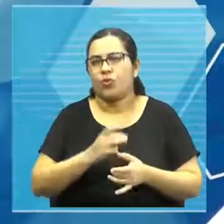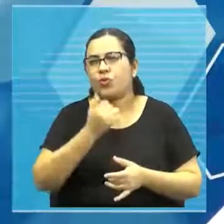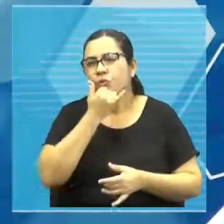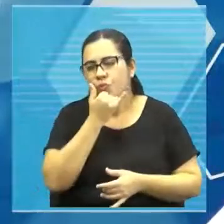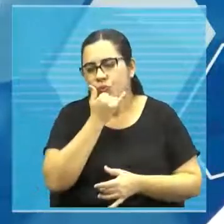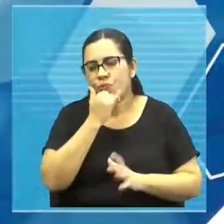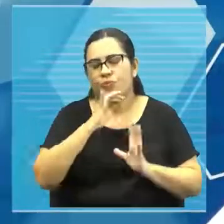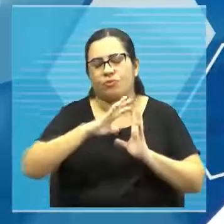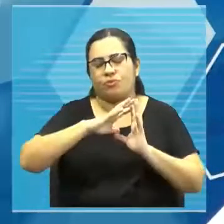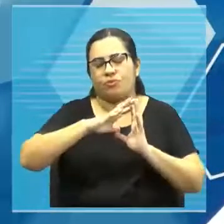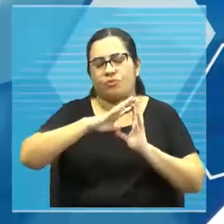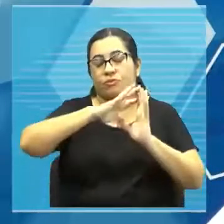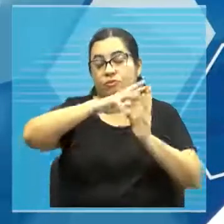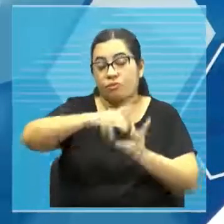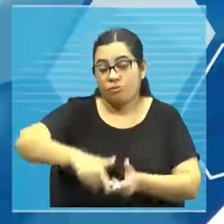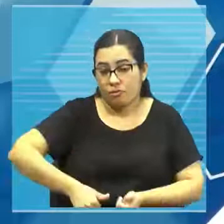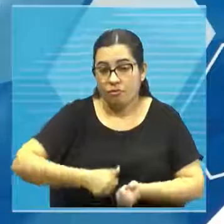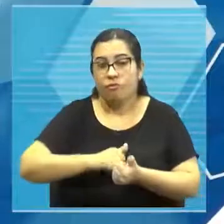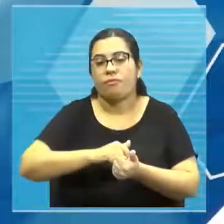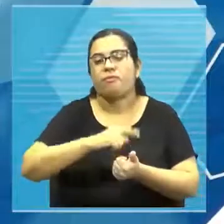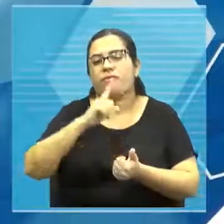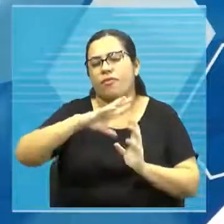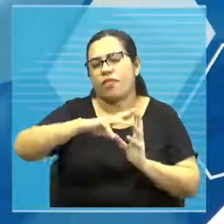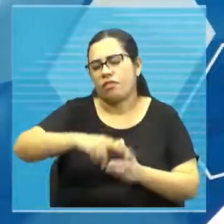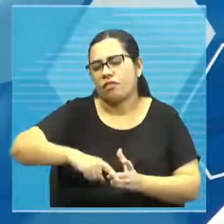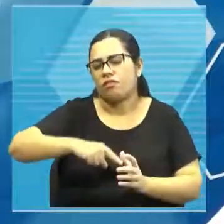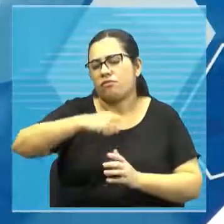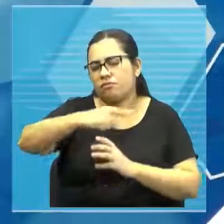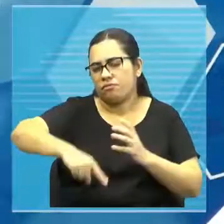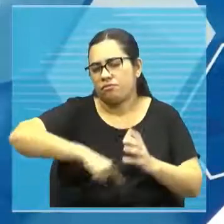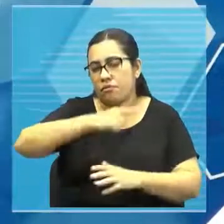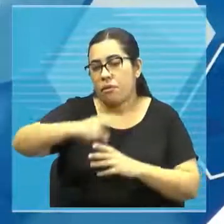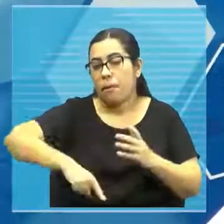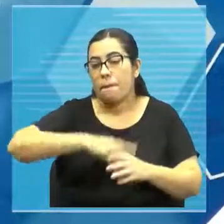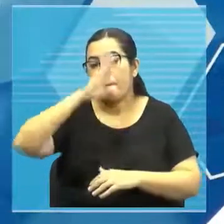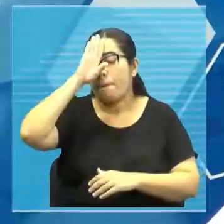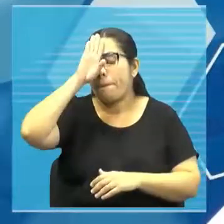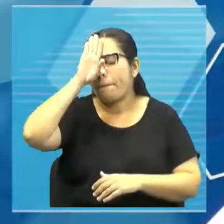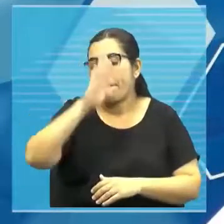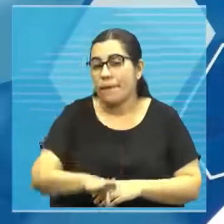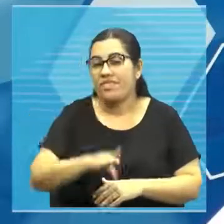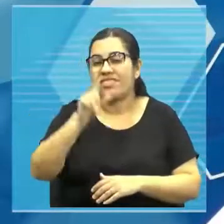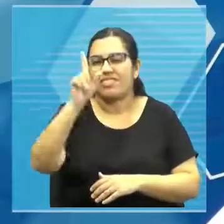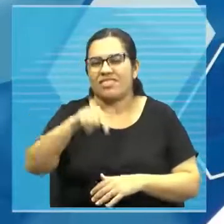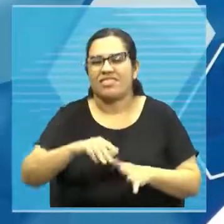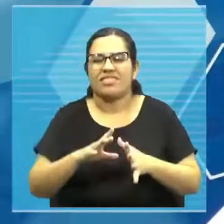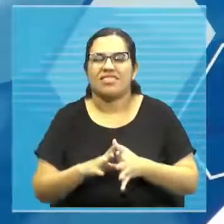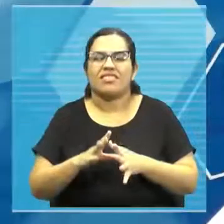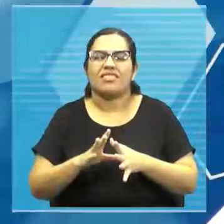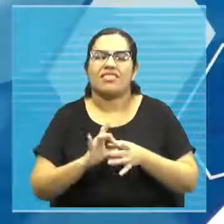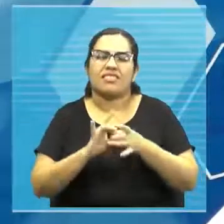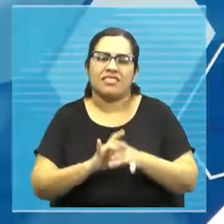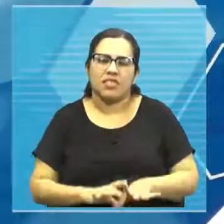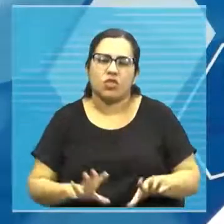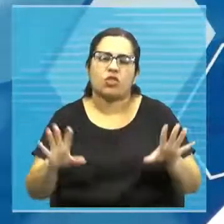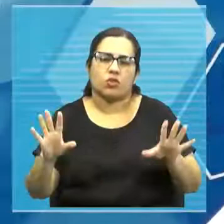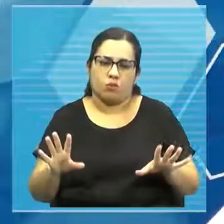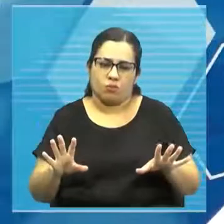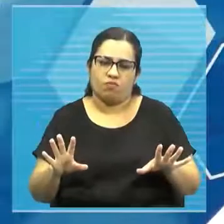mais é forte o que mais prevalece é a visão liberal de baixar